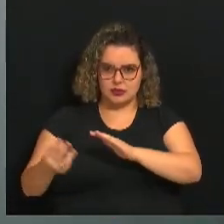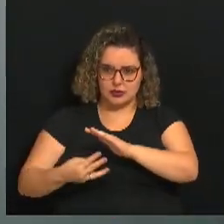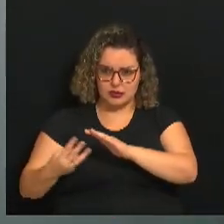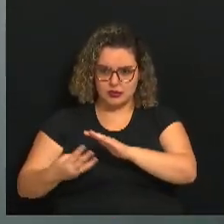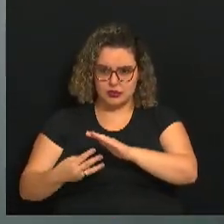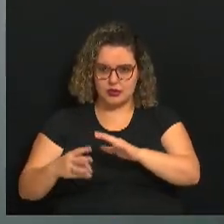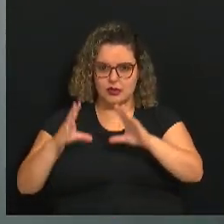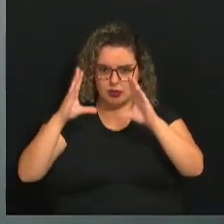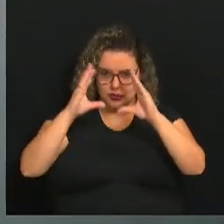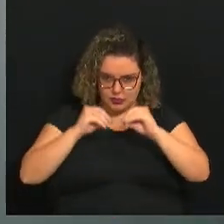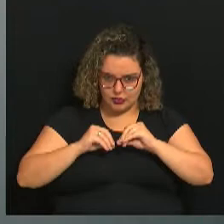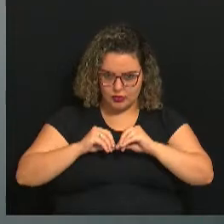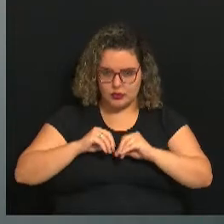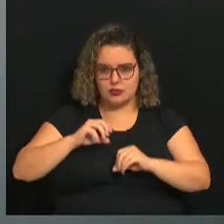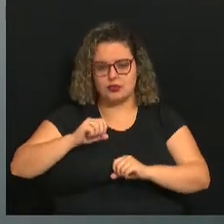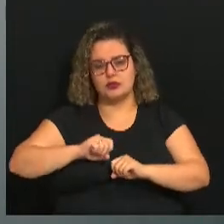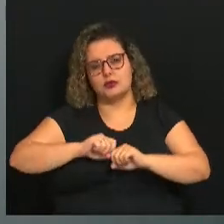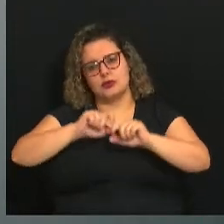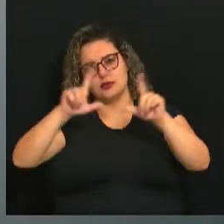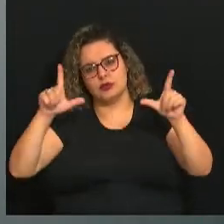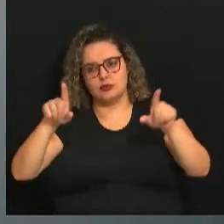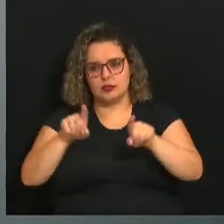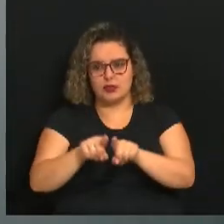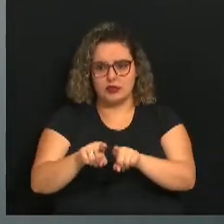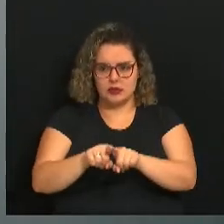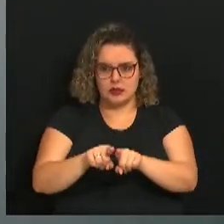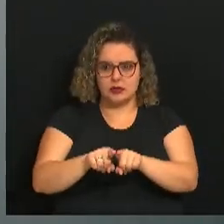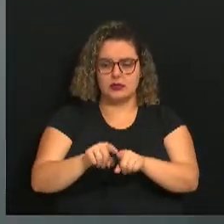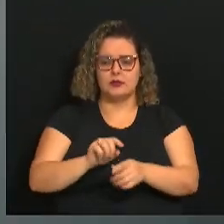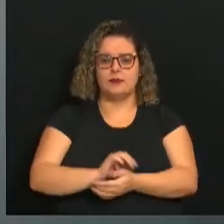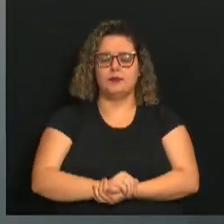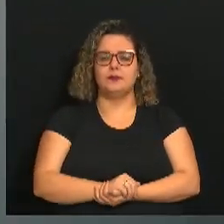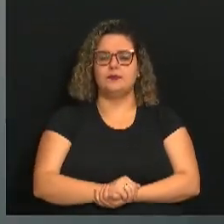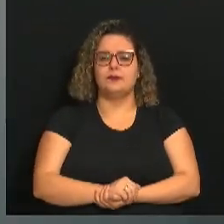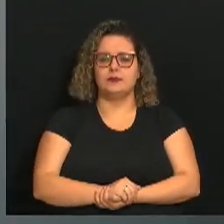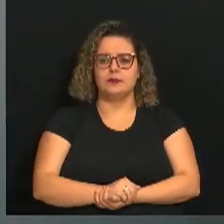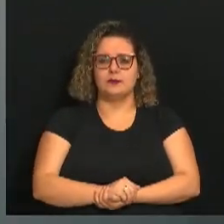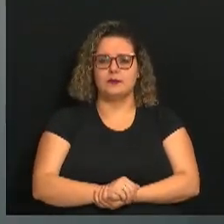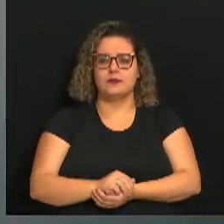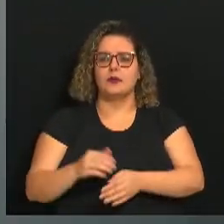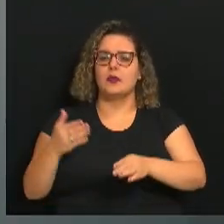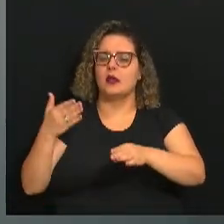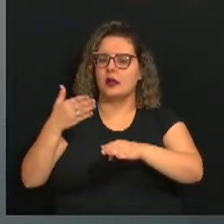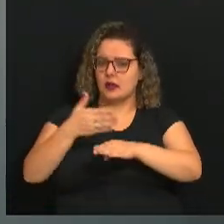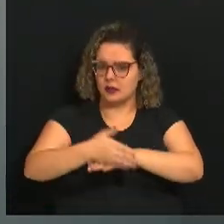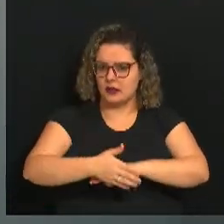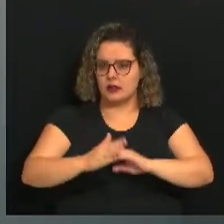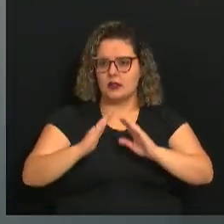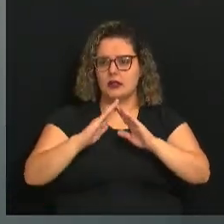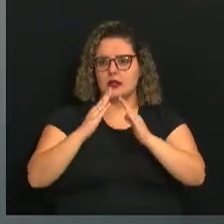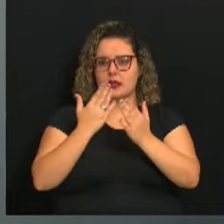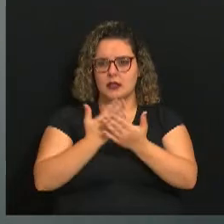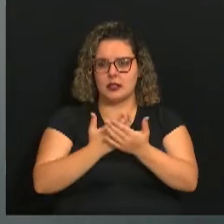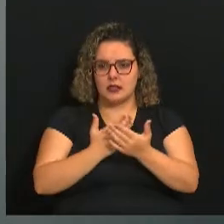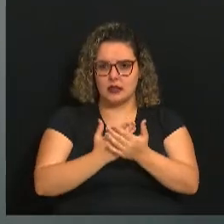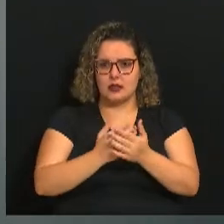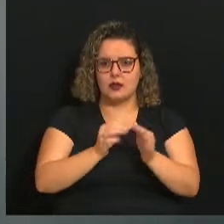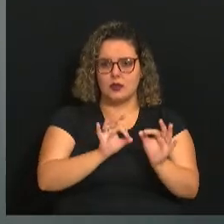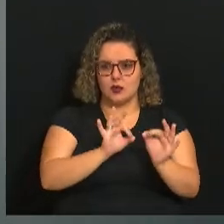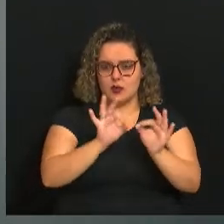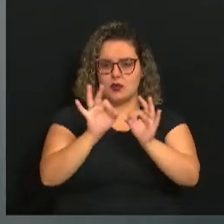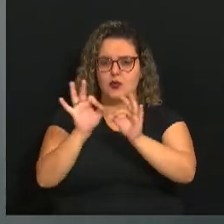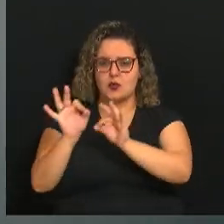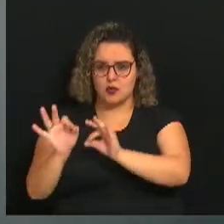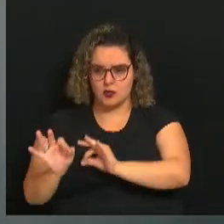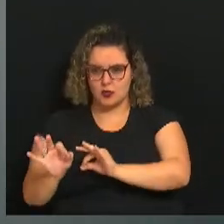e diurno, né? São as pessoas que fazem ali a entrada da escola, que acompanham o acesso, a